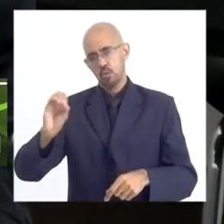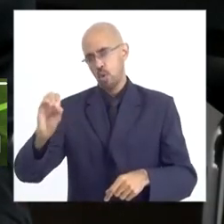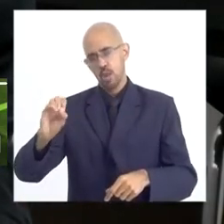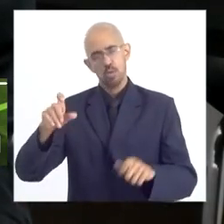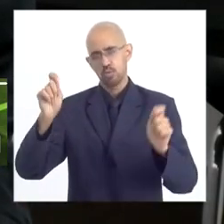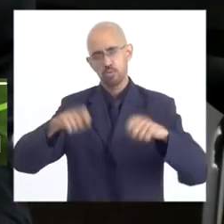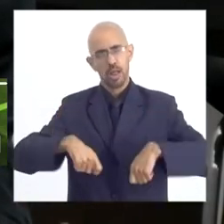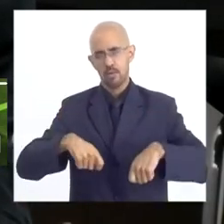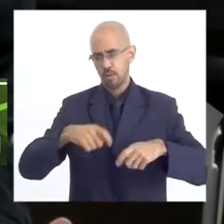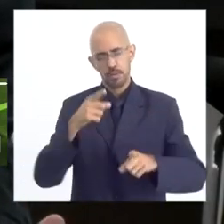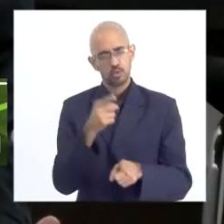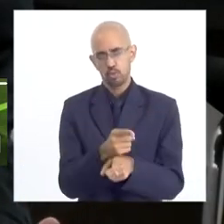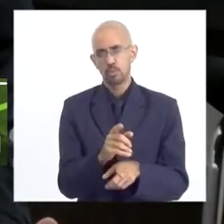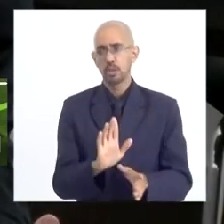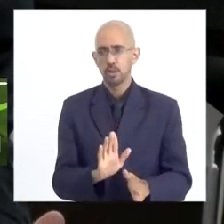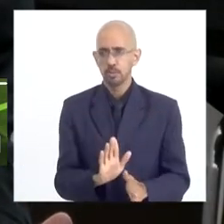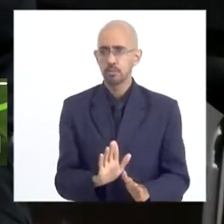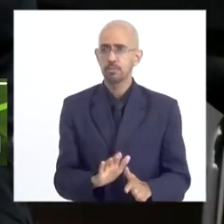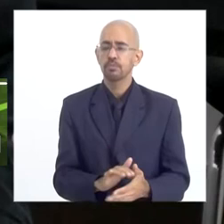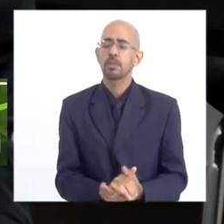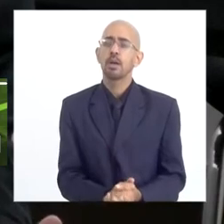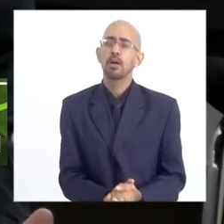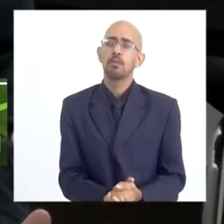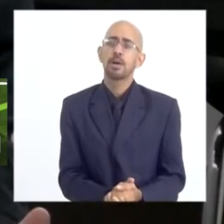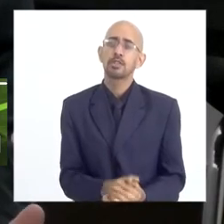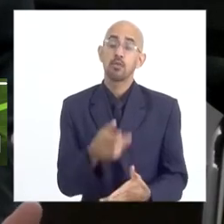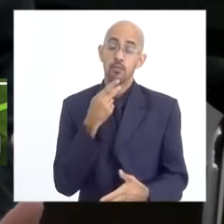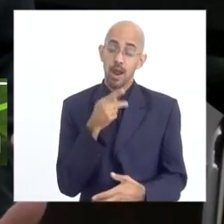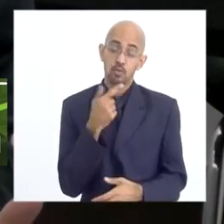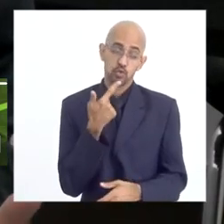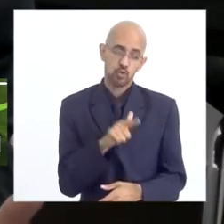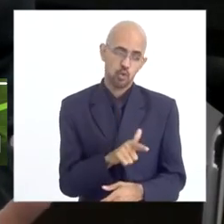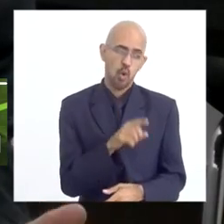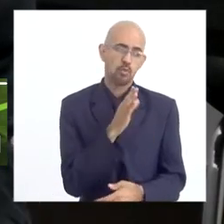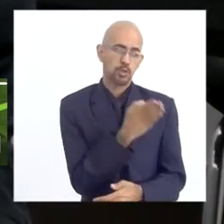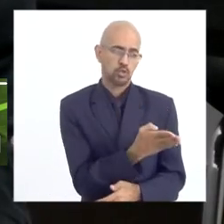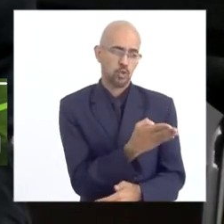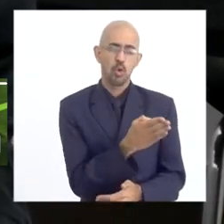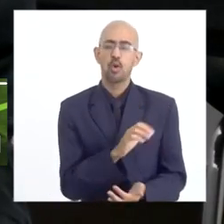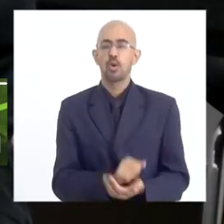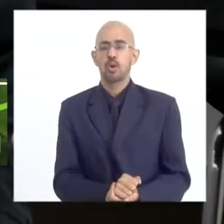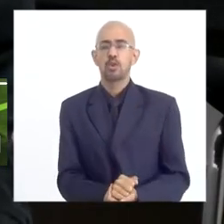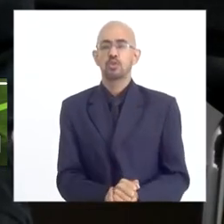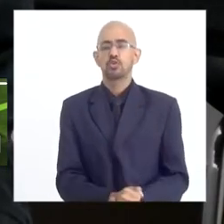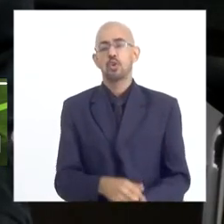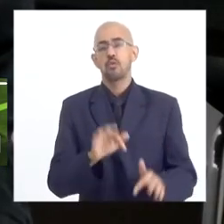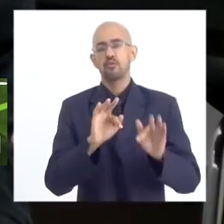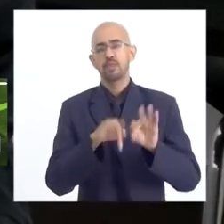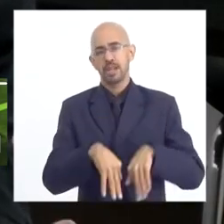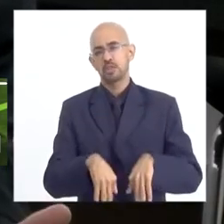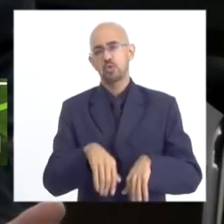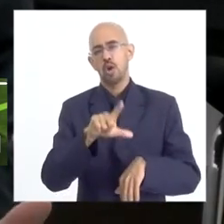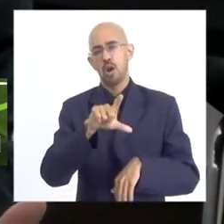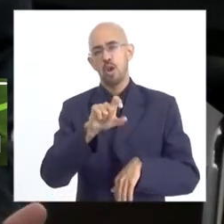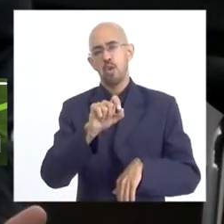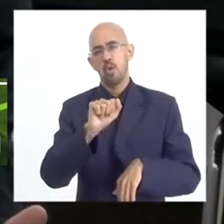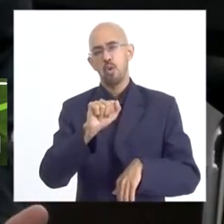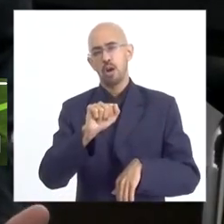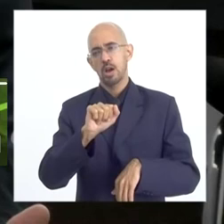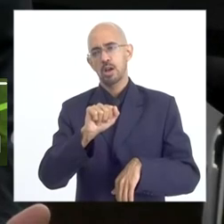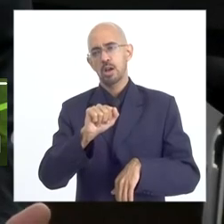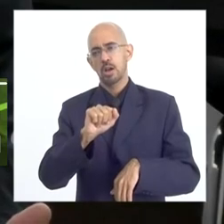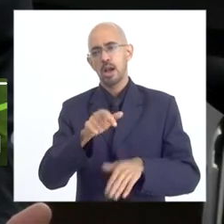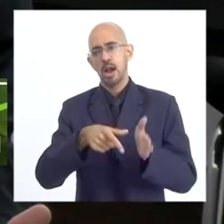reposição salarial. Porque eu volto a dizer, o senhor fechou a sua LOA antes da aprovação das